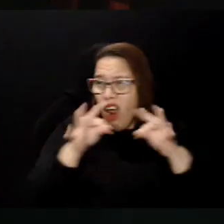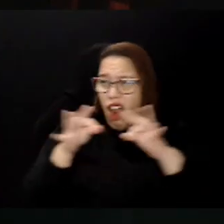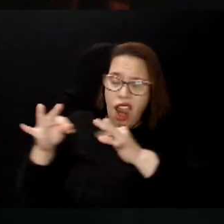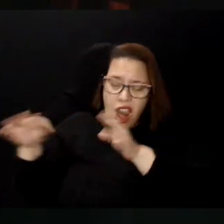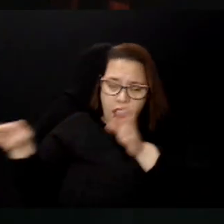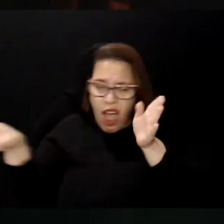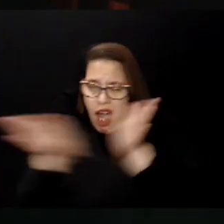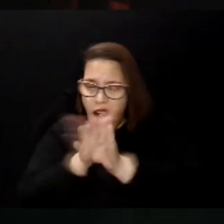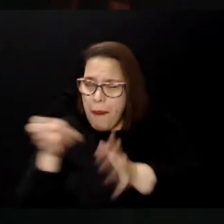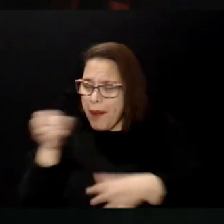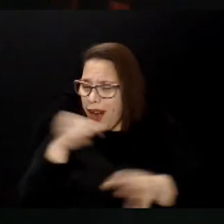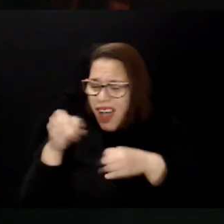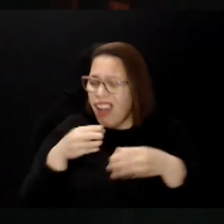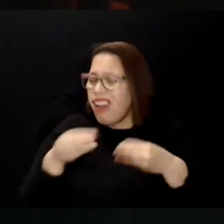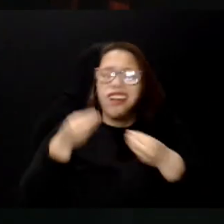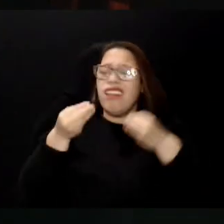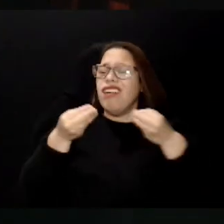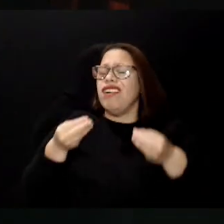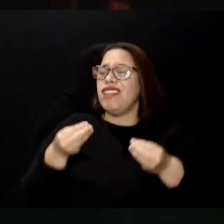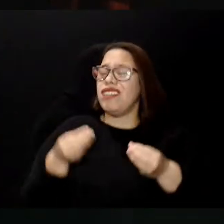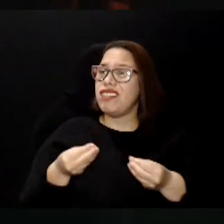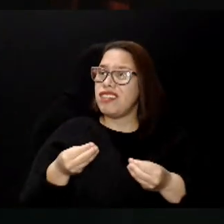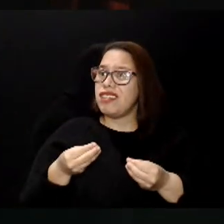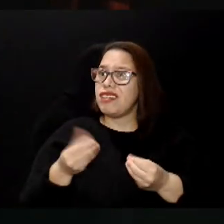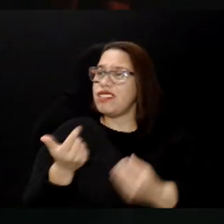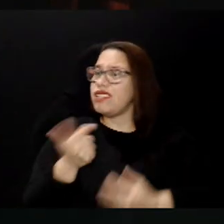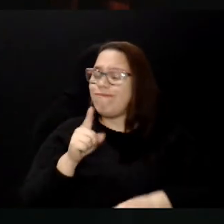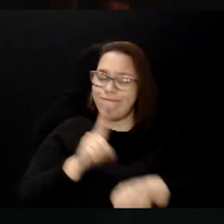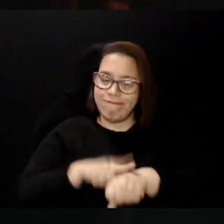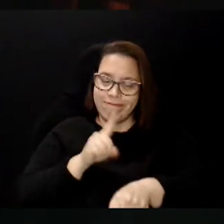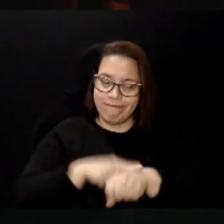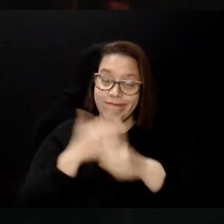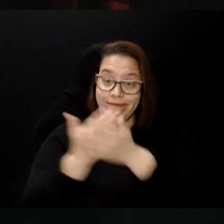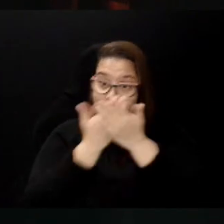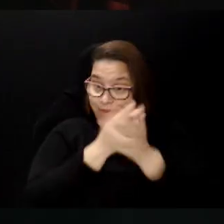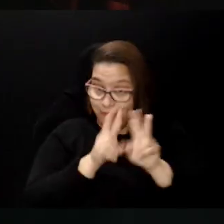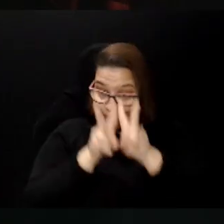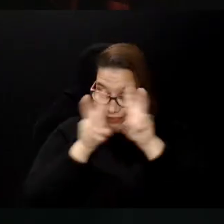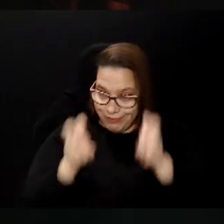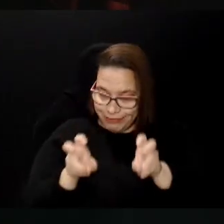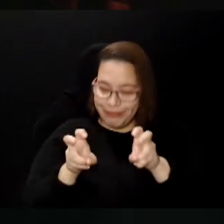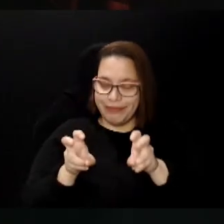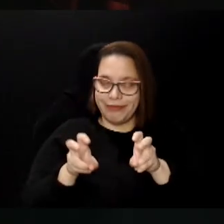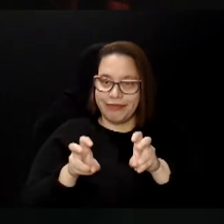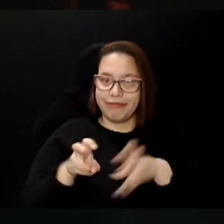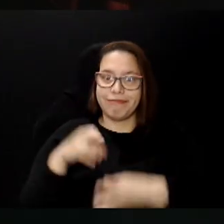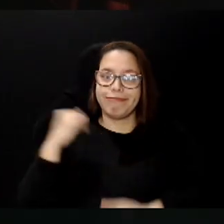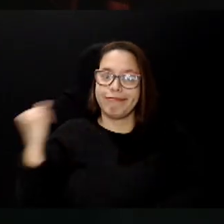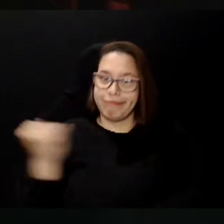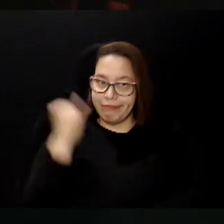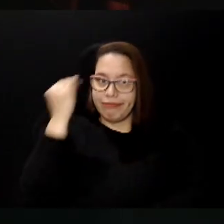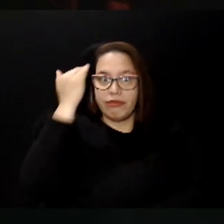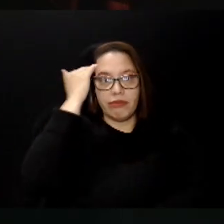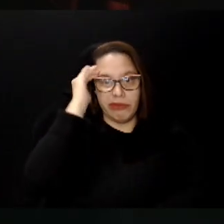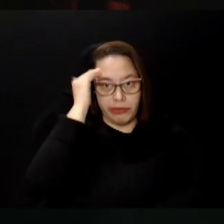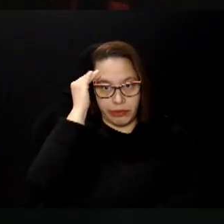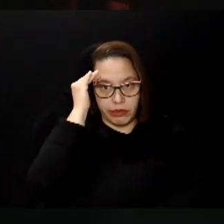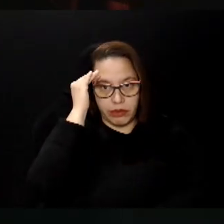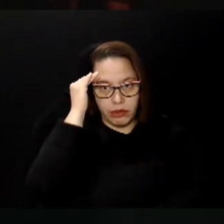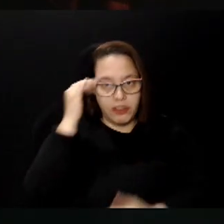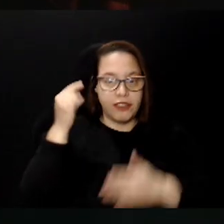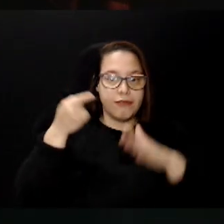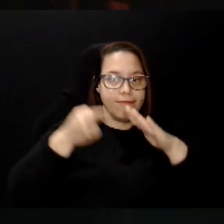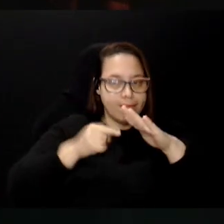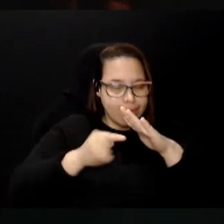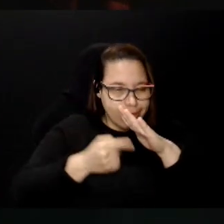e às vezes a gente não tem tempo para estudar sobre, né? Então a importância de entender, aprofundar um pouquinho. Hoje